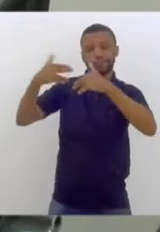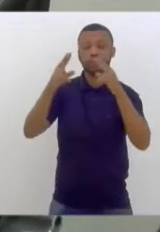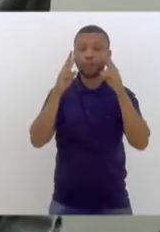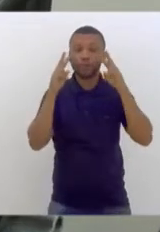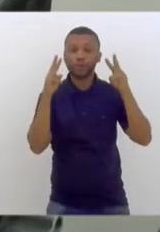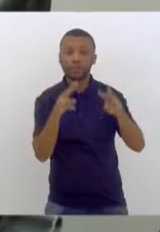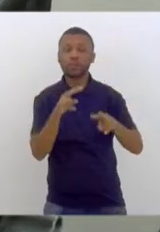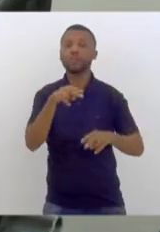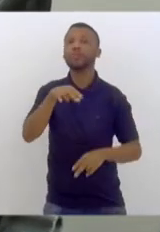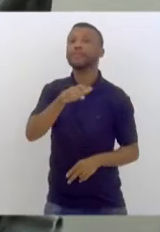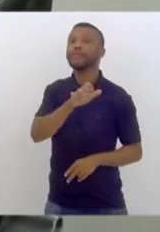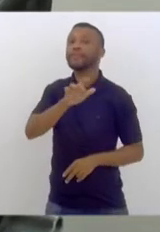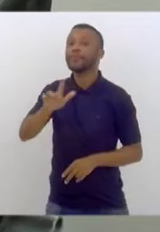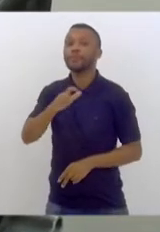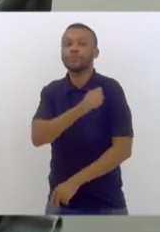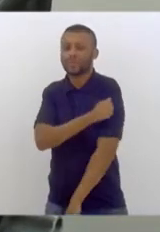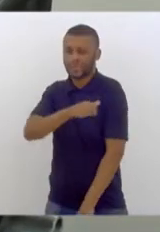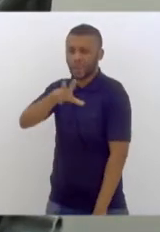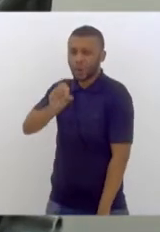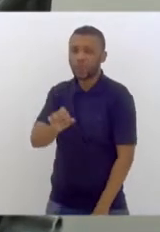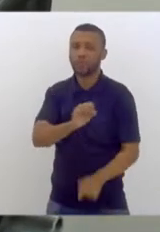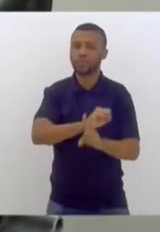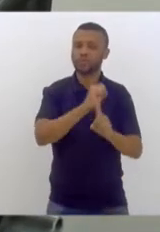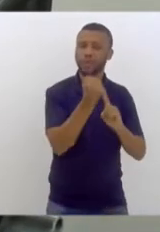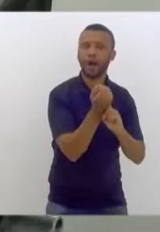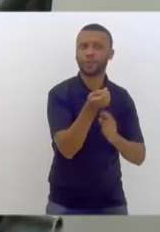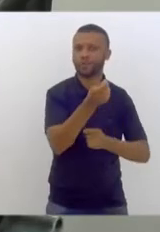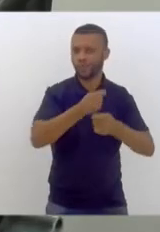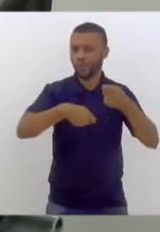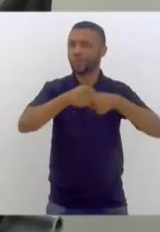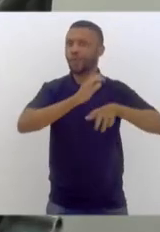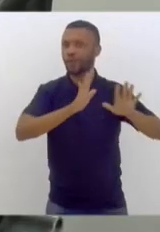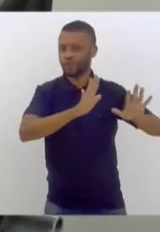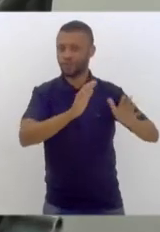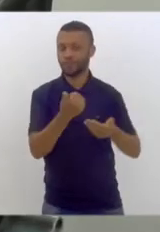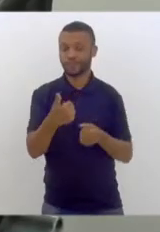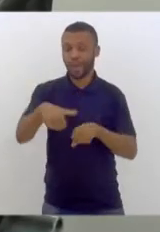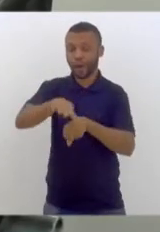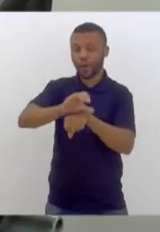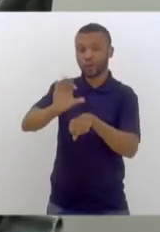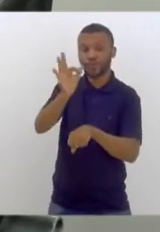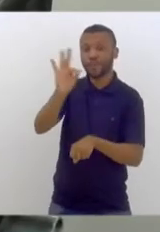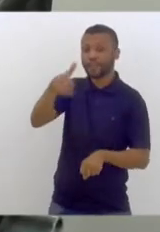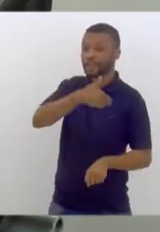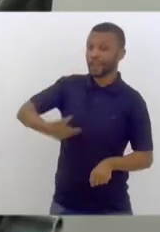dos educandos. Então, também a Constituição Federal não diz que é